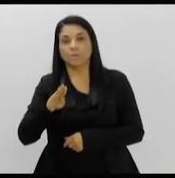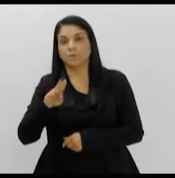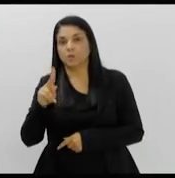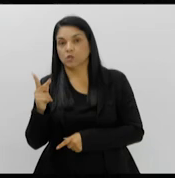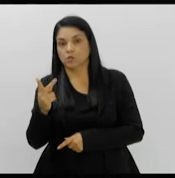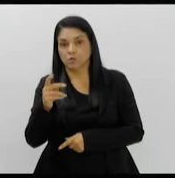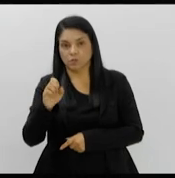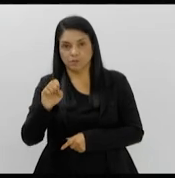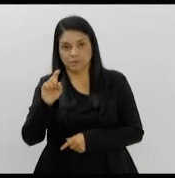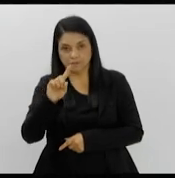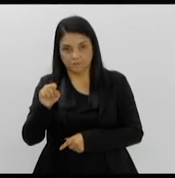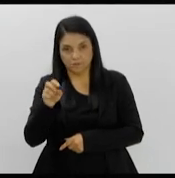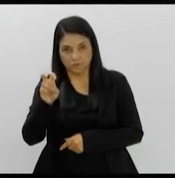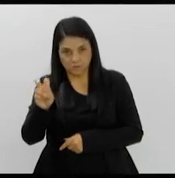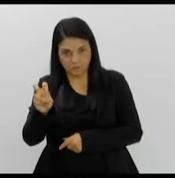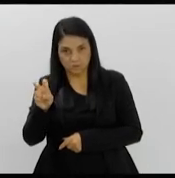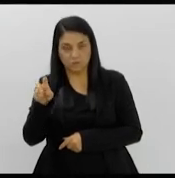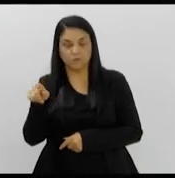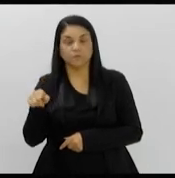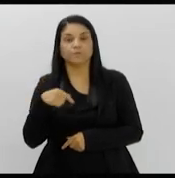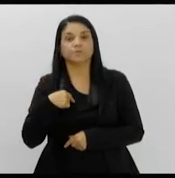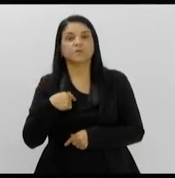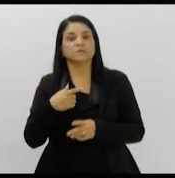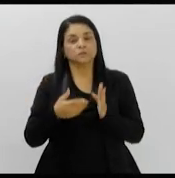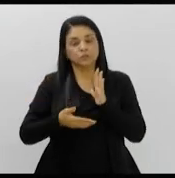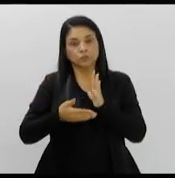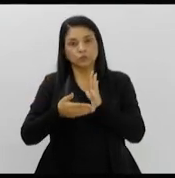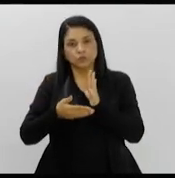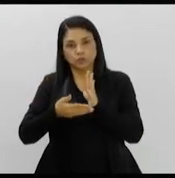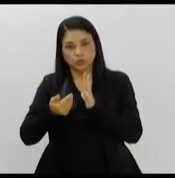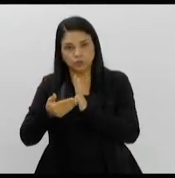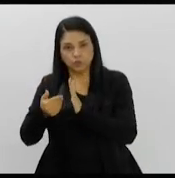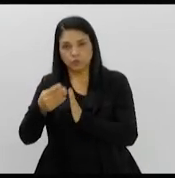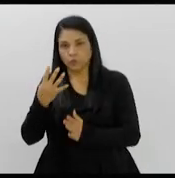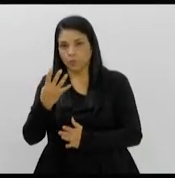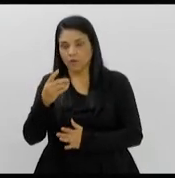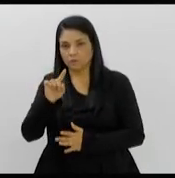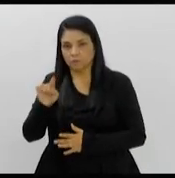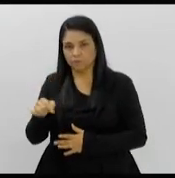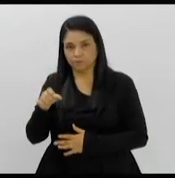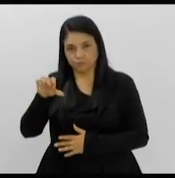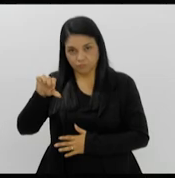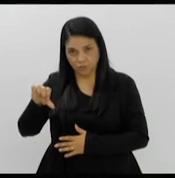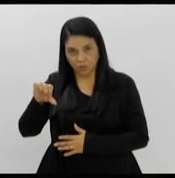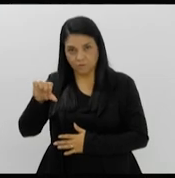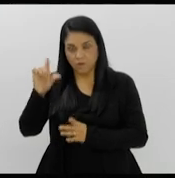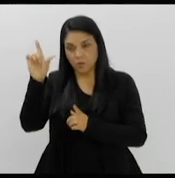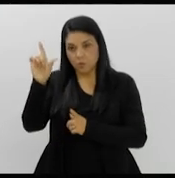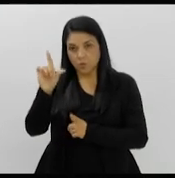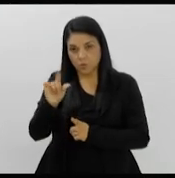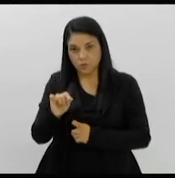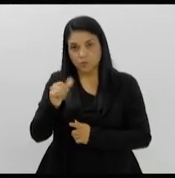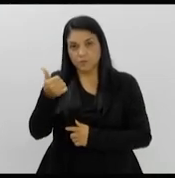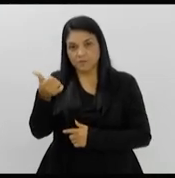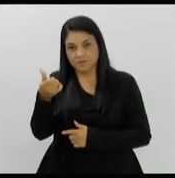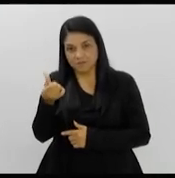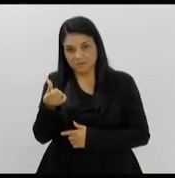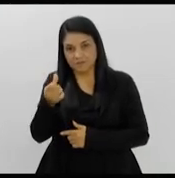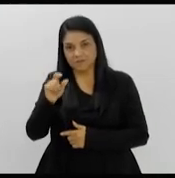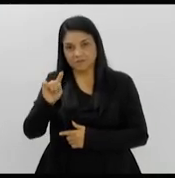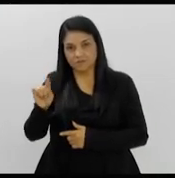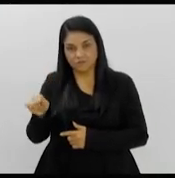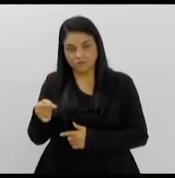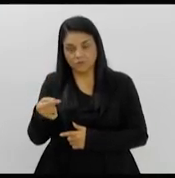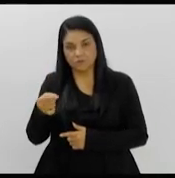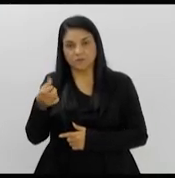eu tiro 49 4.9 bilhões eu reduzo esse montante para 16 16,6